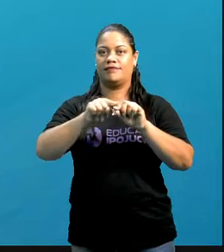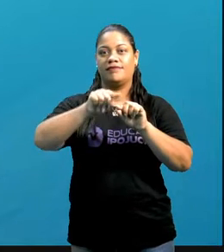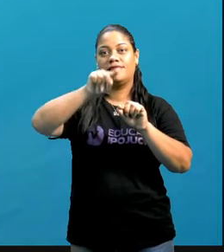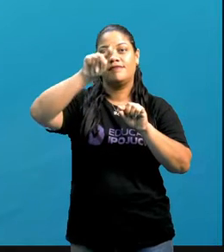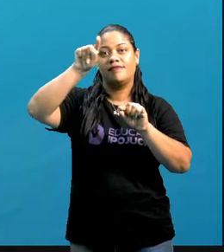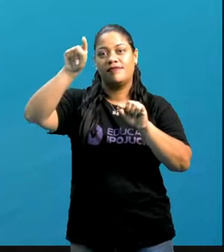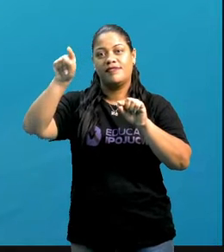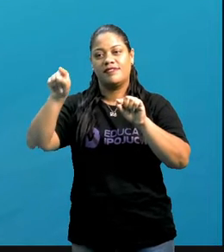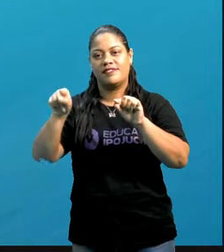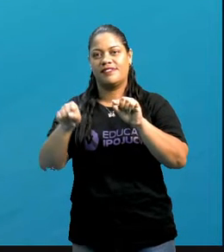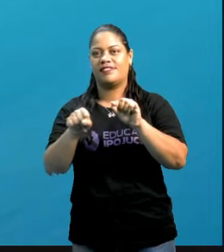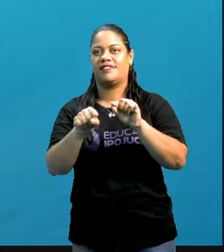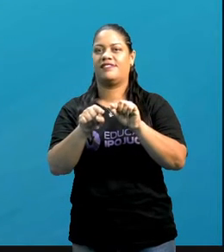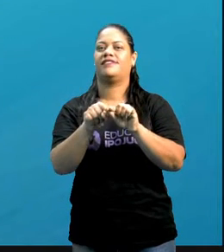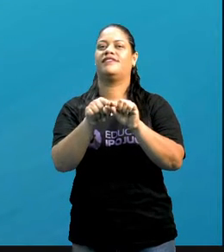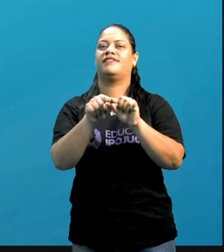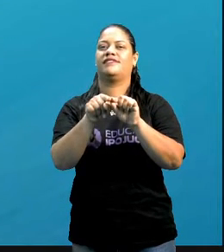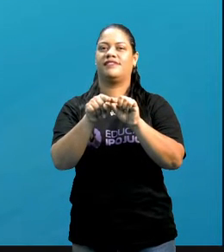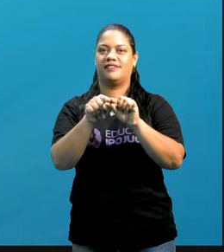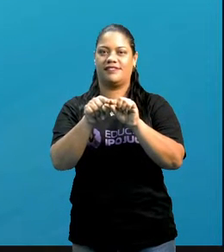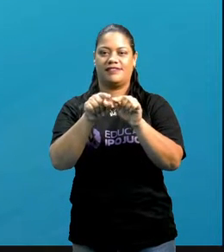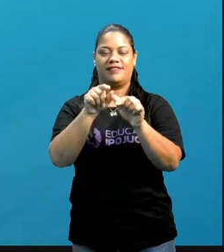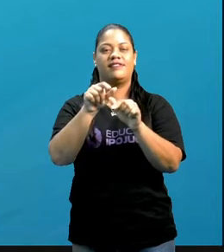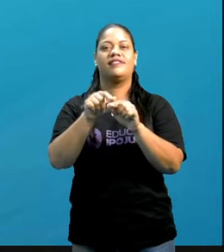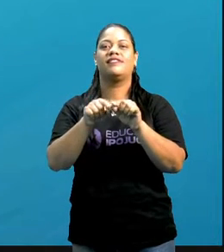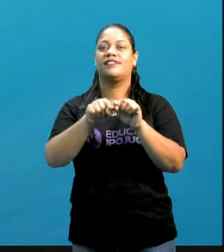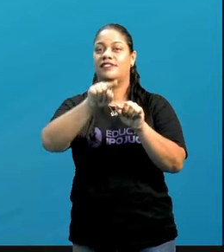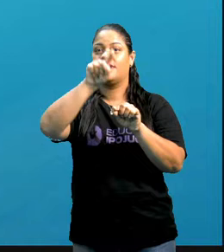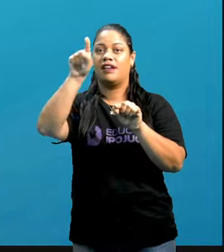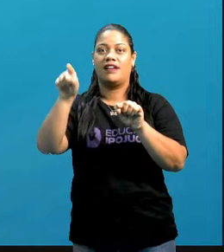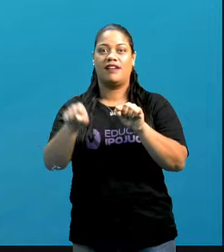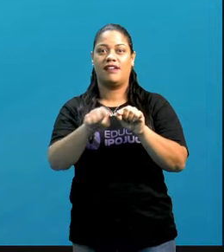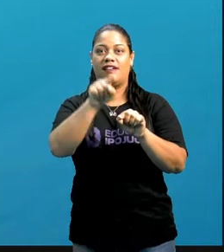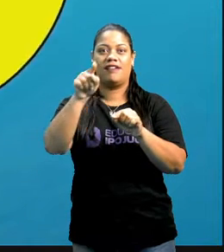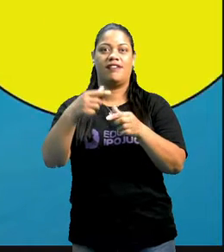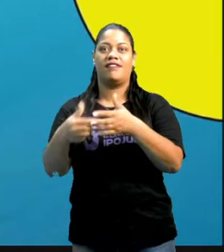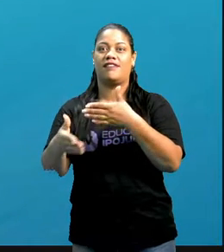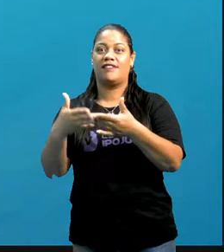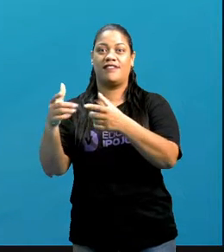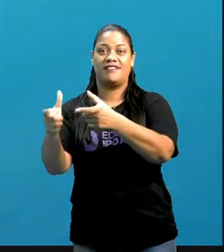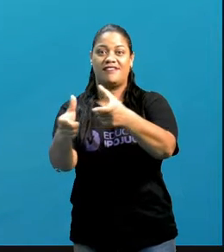redondo, vou rodando pra todo lado.